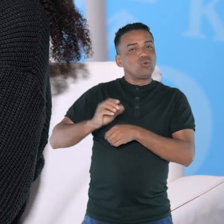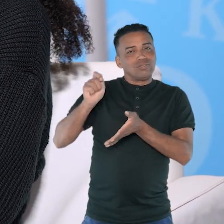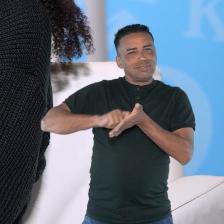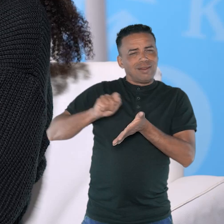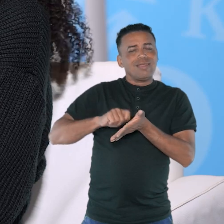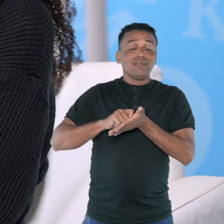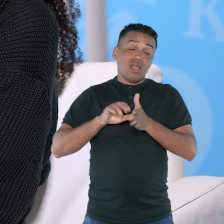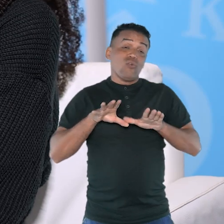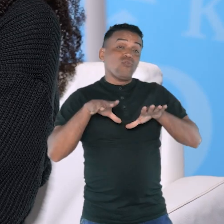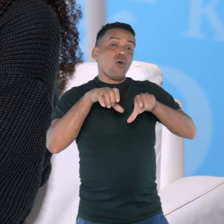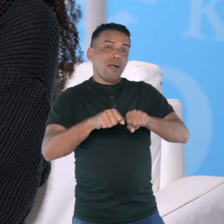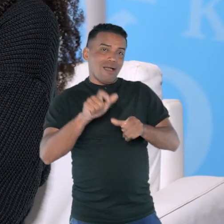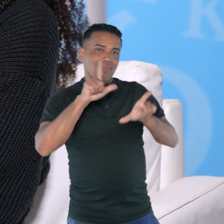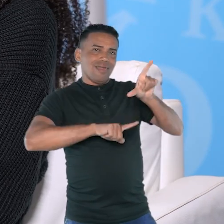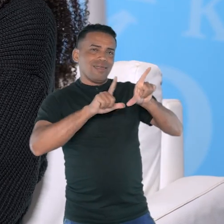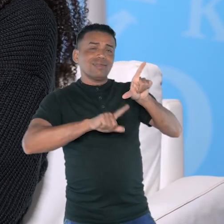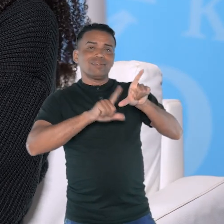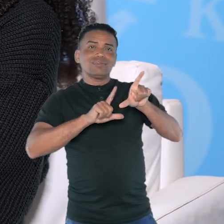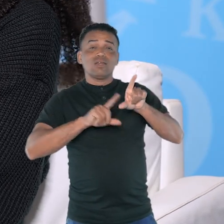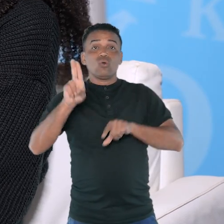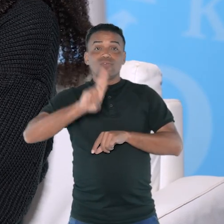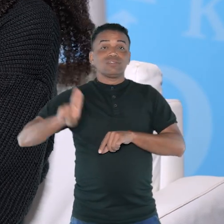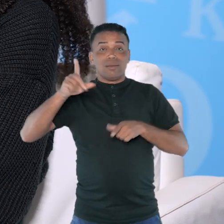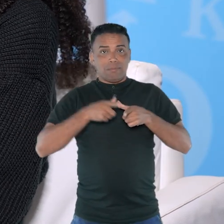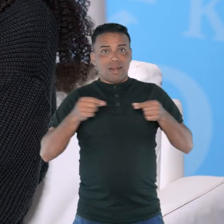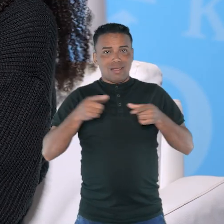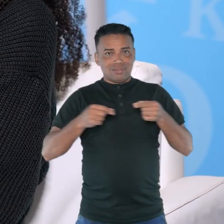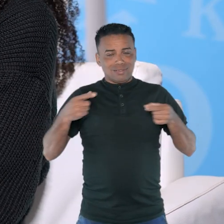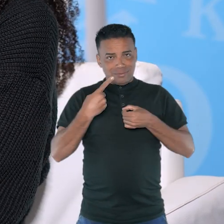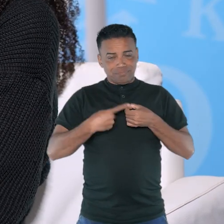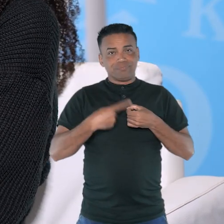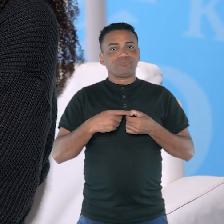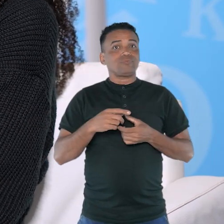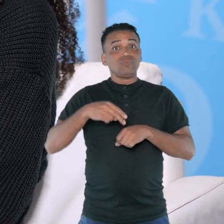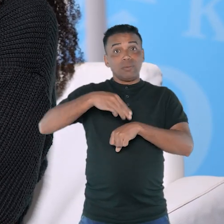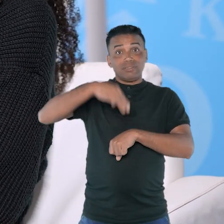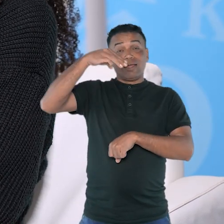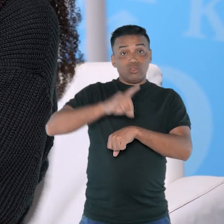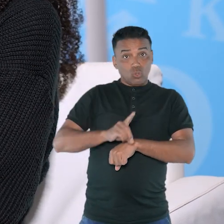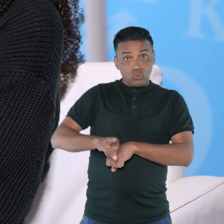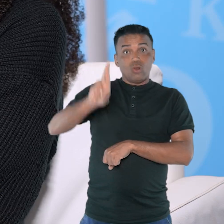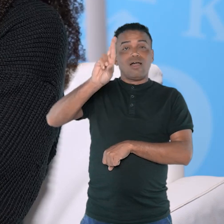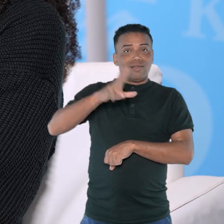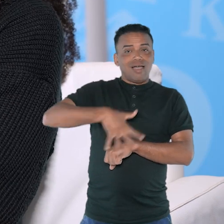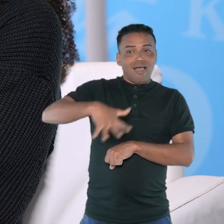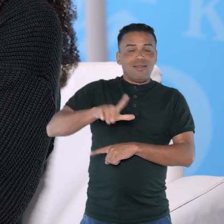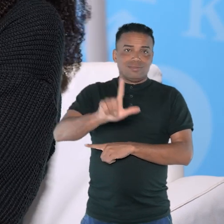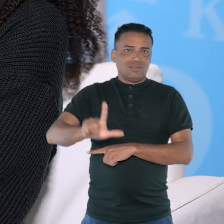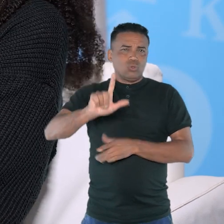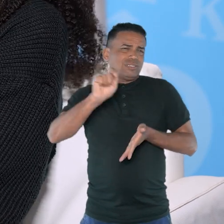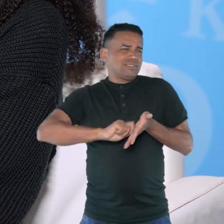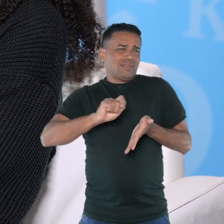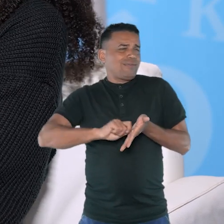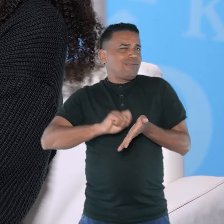formada em letras pela Universidade de Brasília, ter feito o meu mestrado e meu doutorado na área de literatura, a escrita literária em si